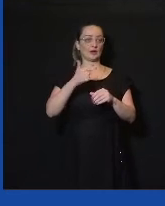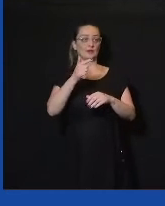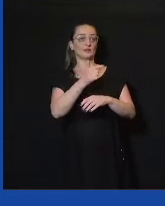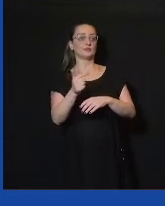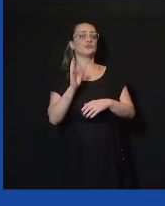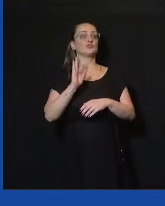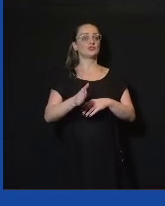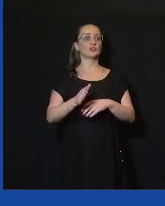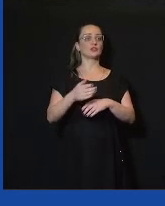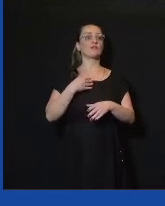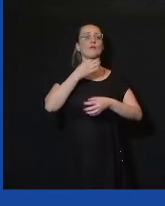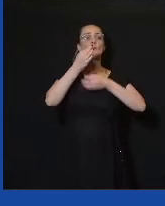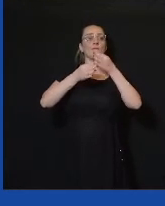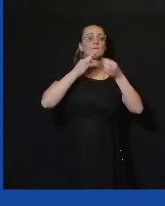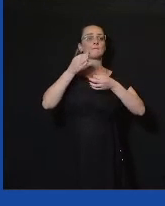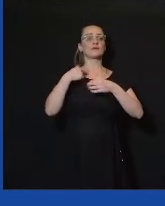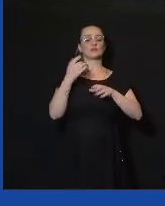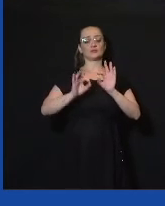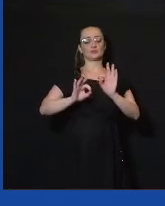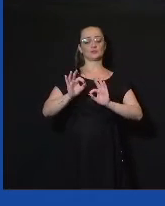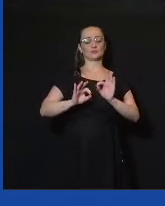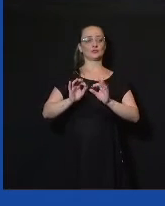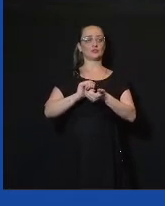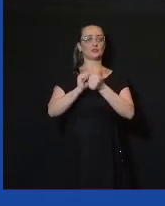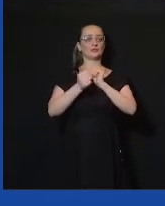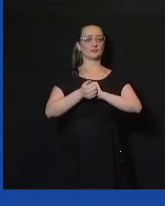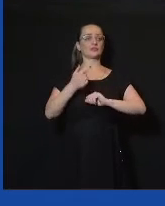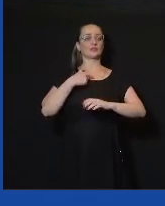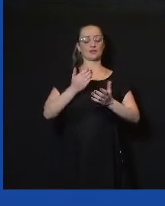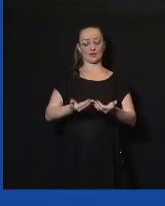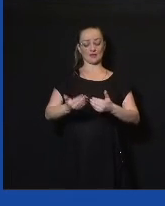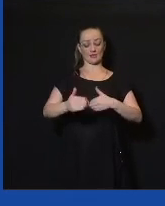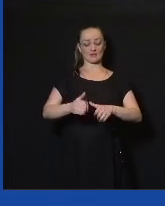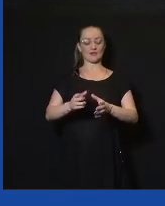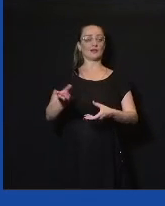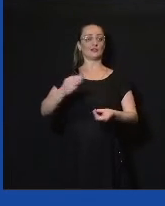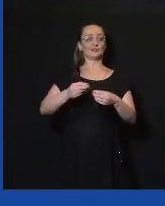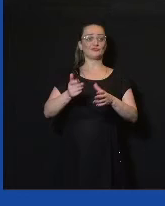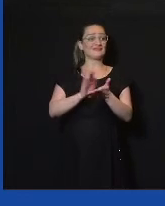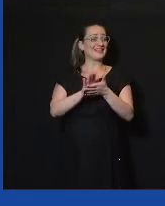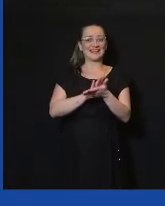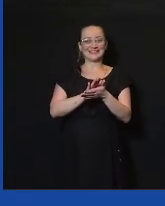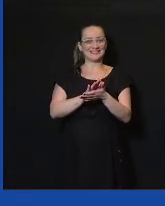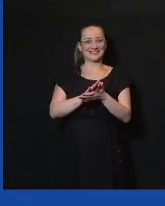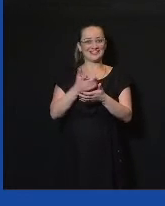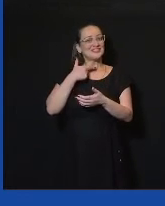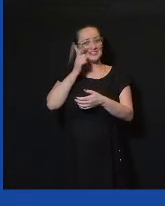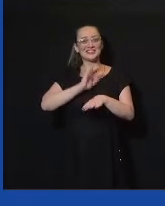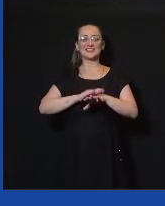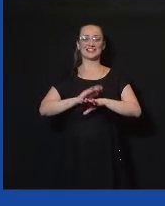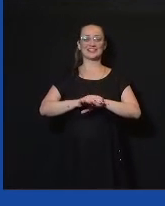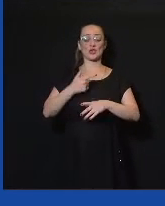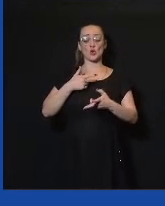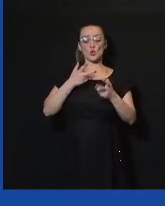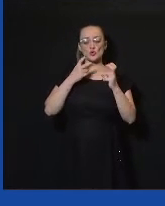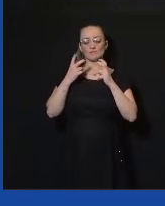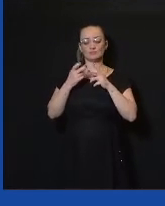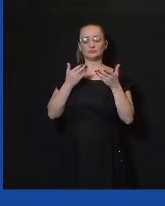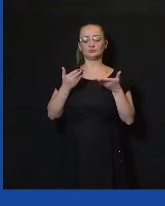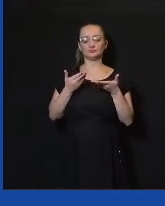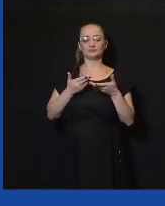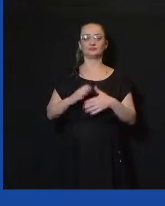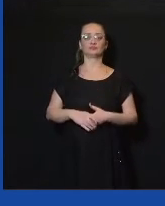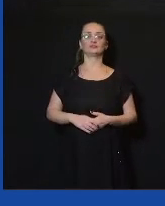os próprios alimentos do nosso projeto, transformando nós mesmos em cesta básica, já distribuindo, não tinha nada. E que eu fico vendo hoje, eu acho que